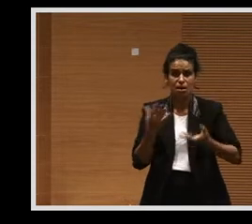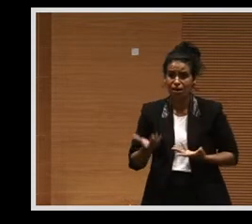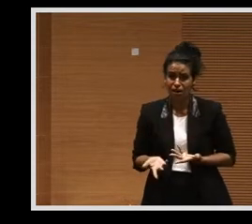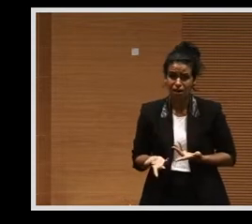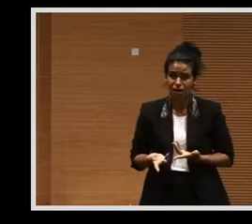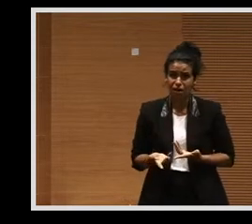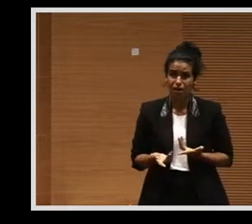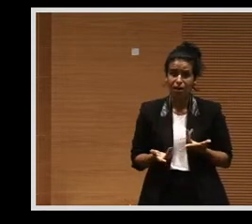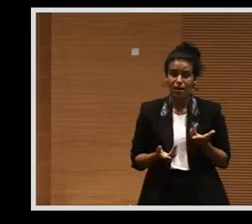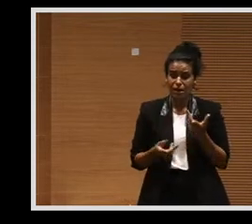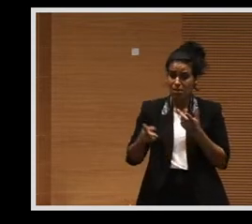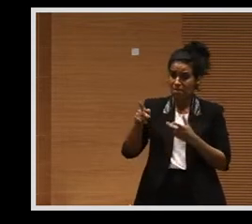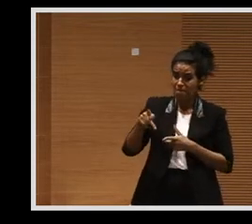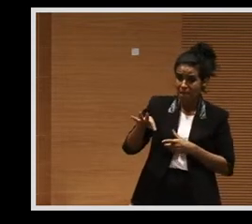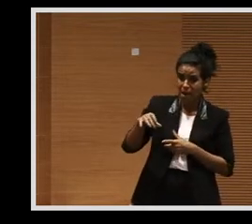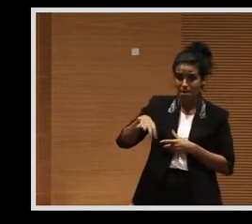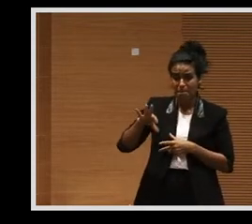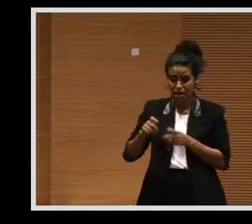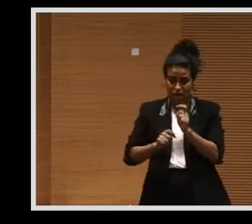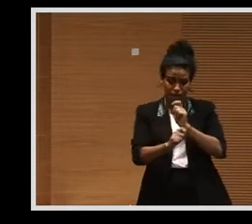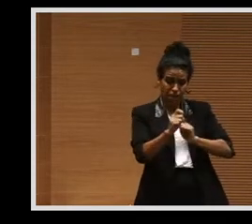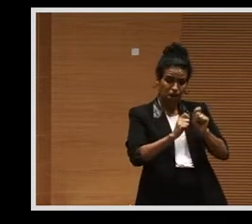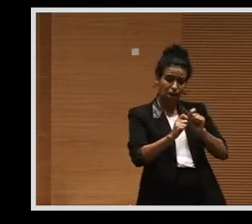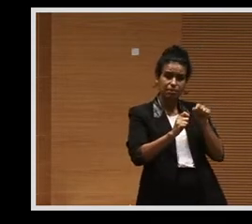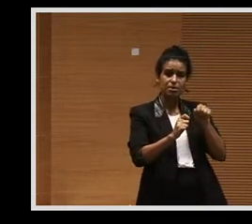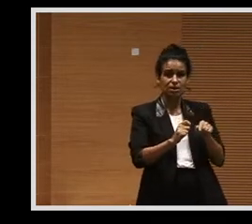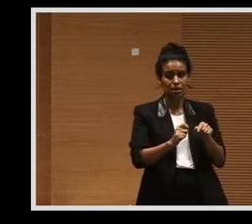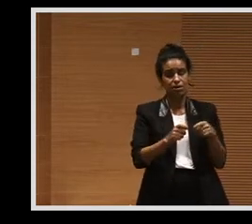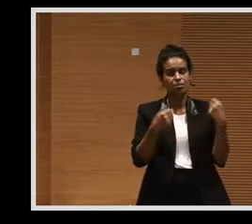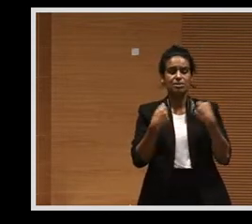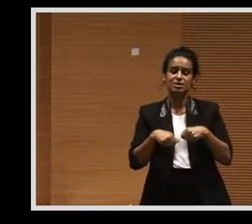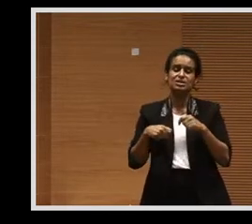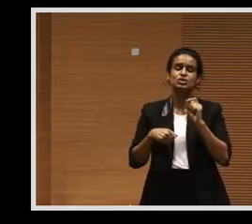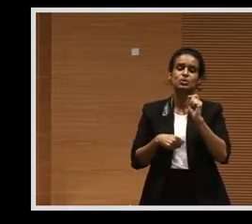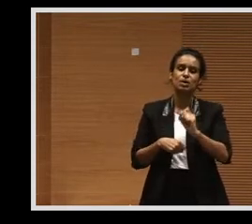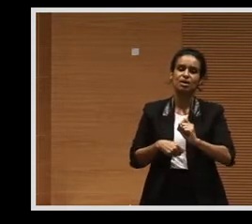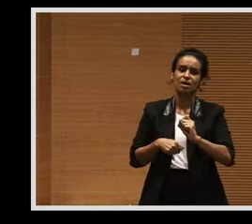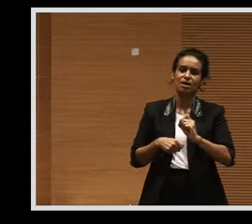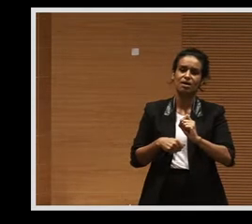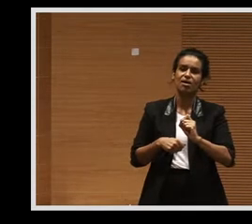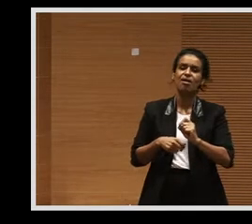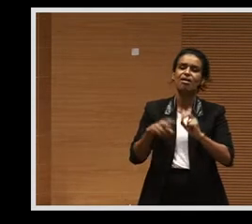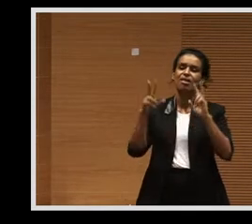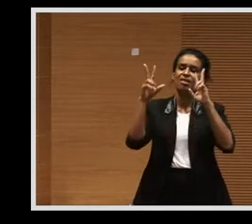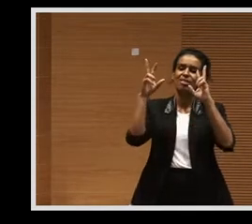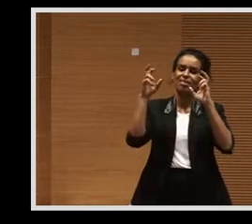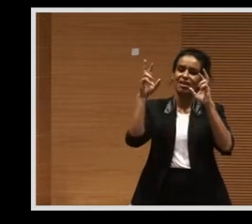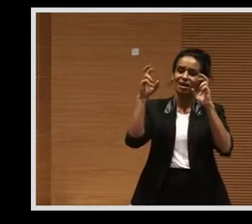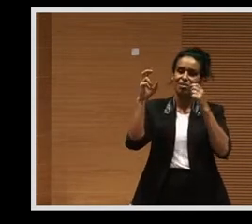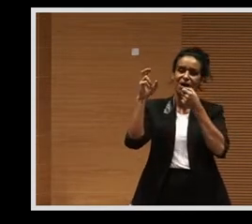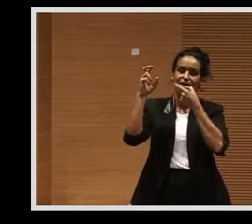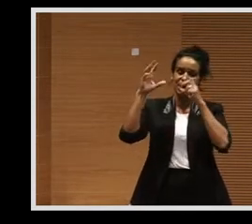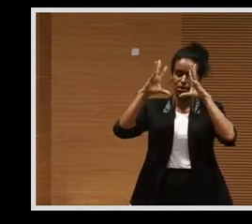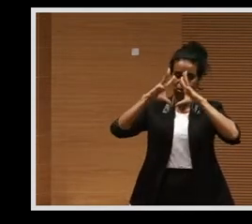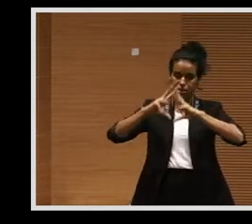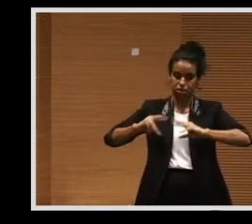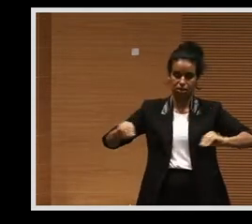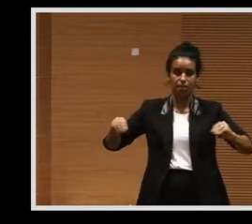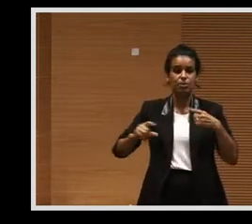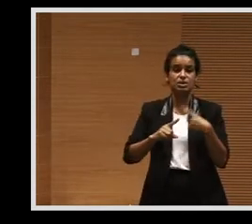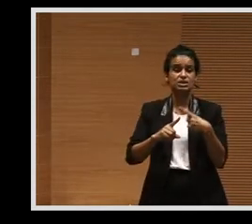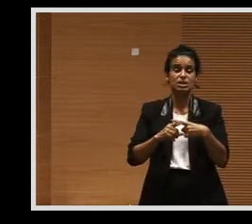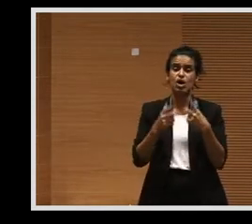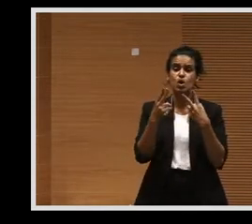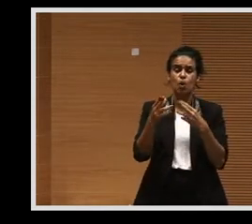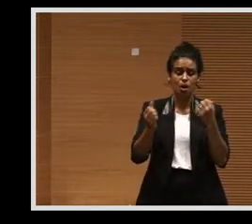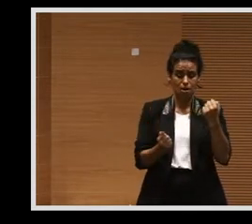como que é estratégico e importante a gente esvaziar esse assunto? Usava uma metáfora que é igual remédio é igual marcha do carro. Não dá